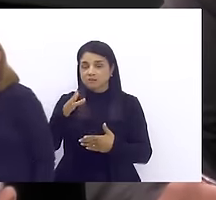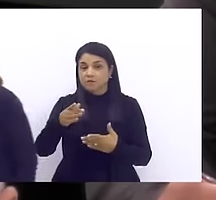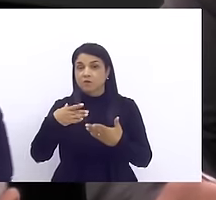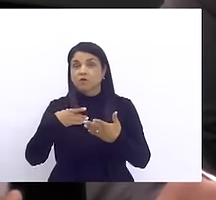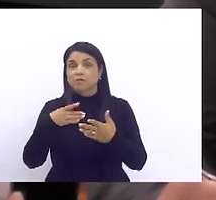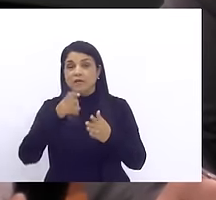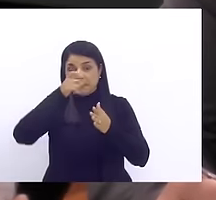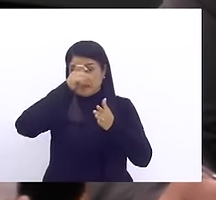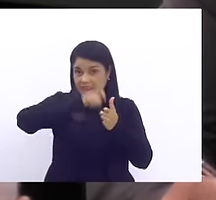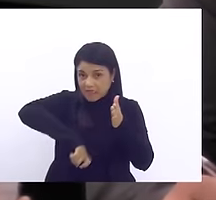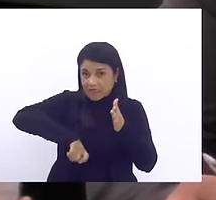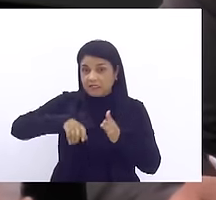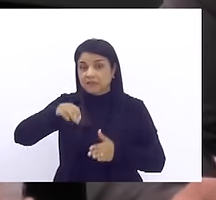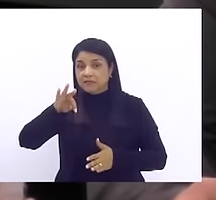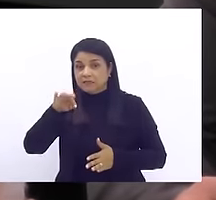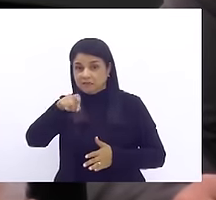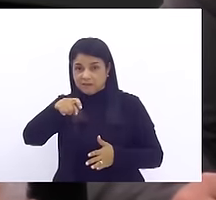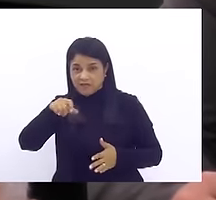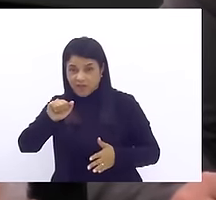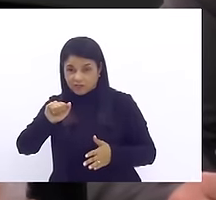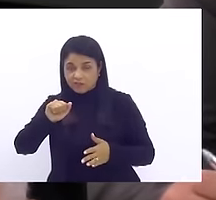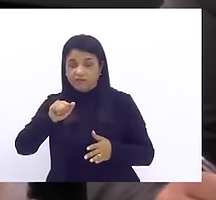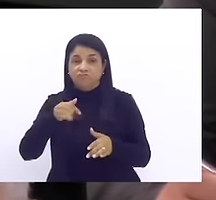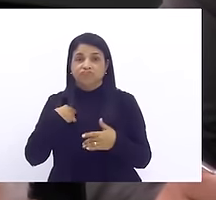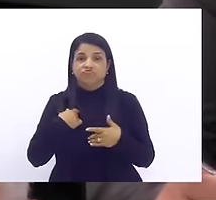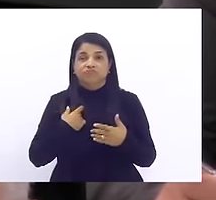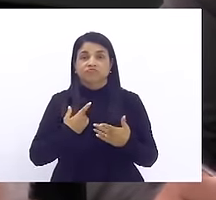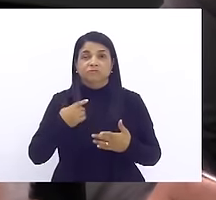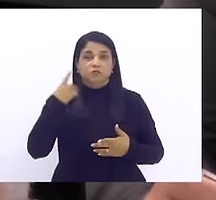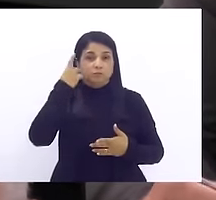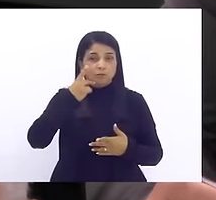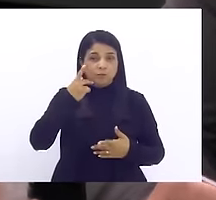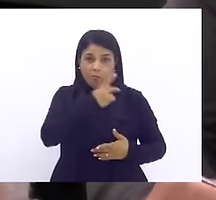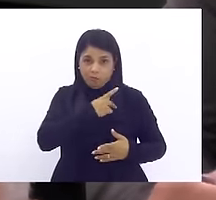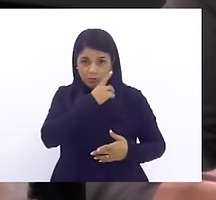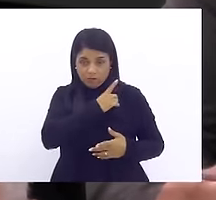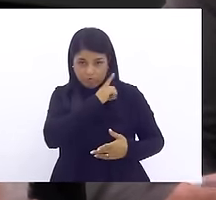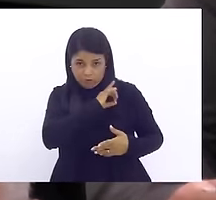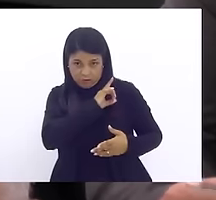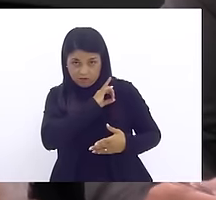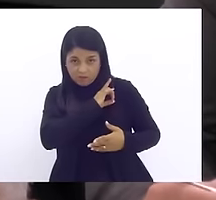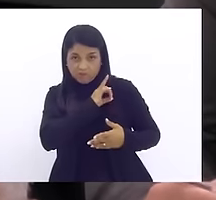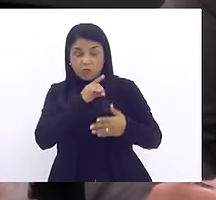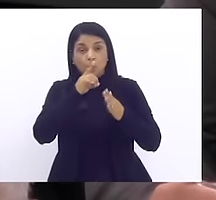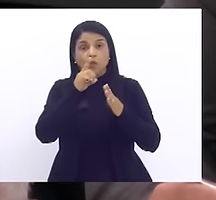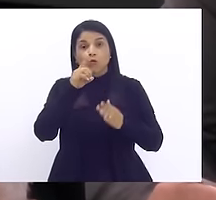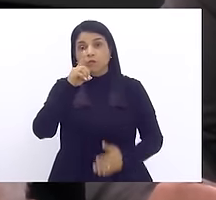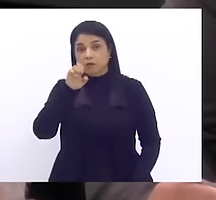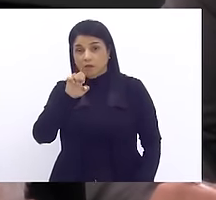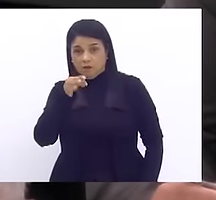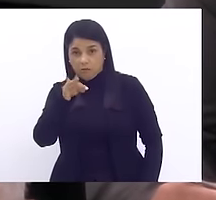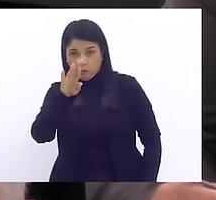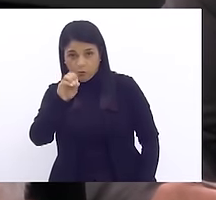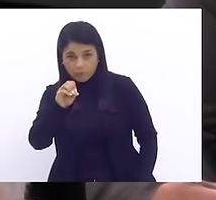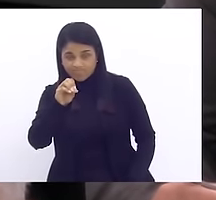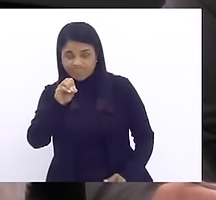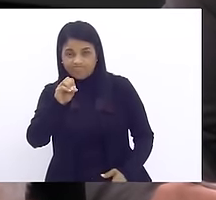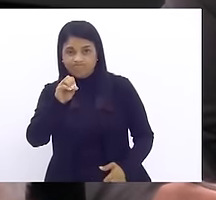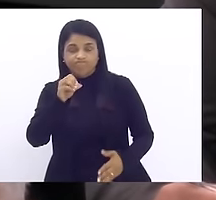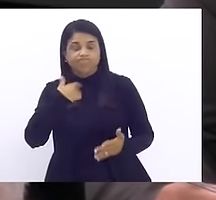de polícia eu preciso esclarecer que o Detro Não institui essa taxa a única